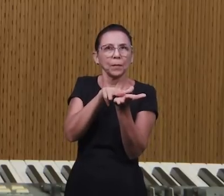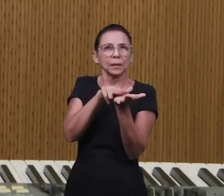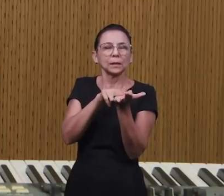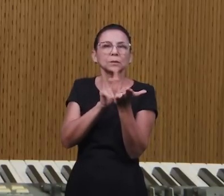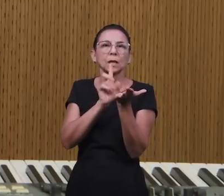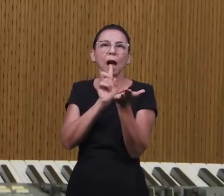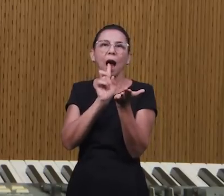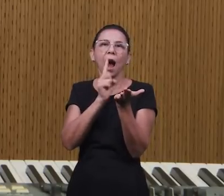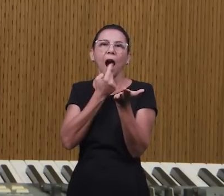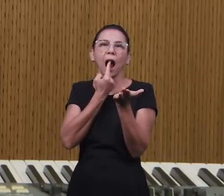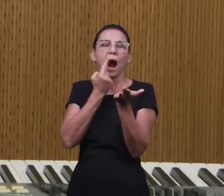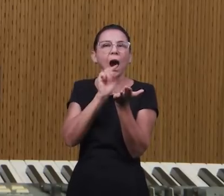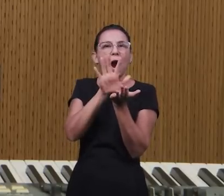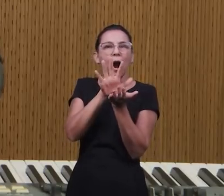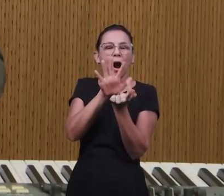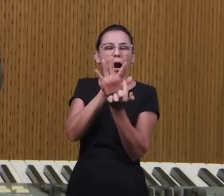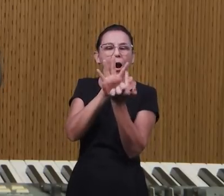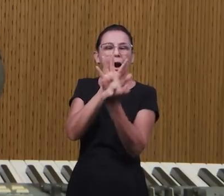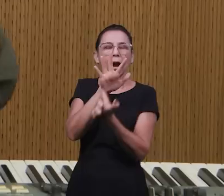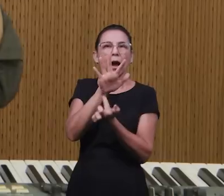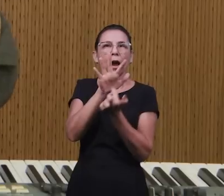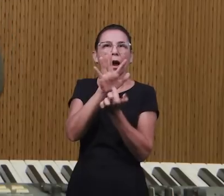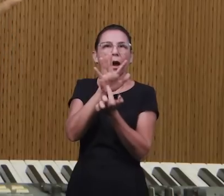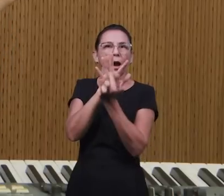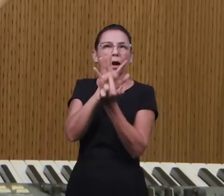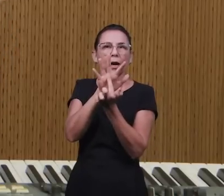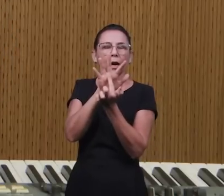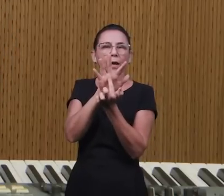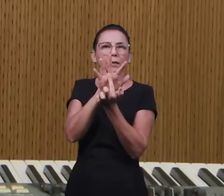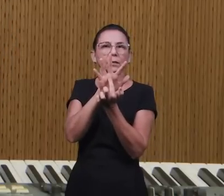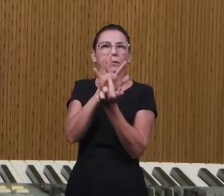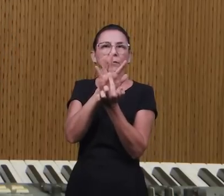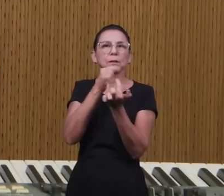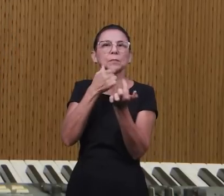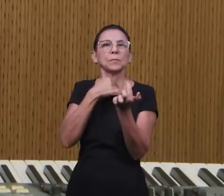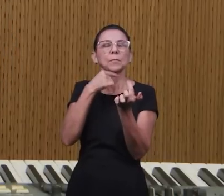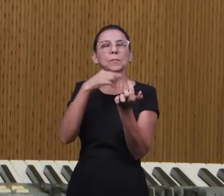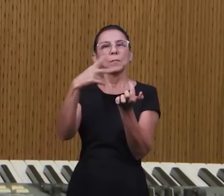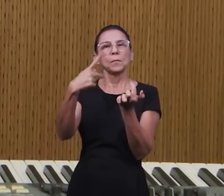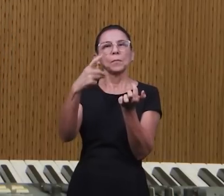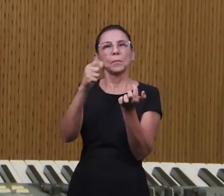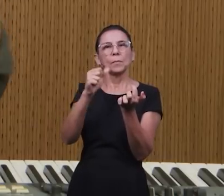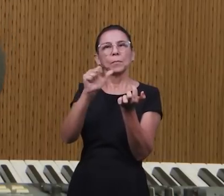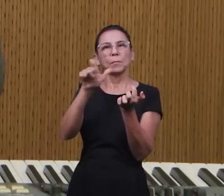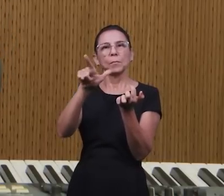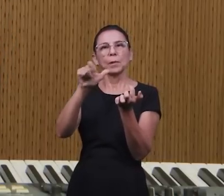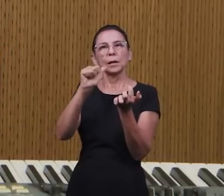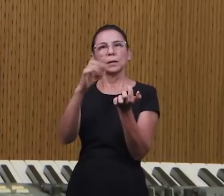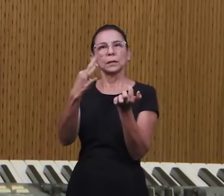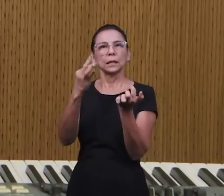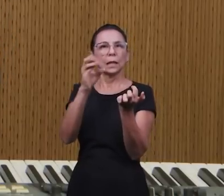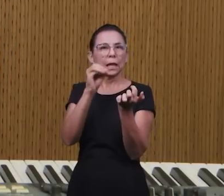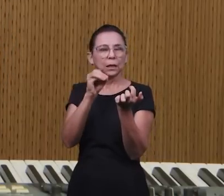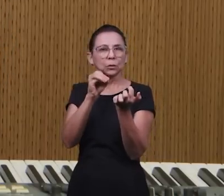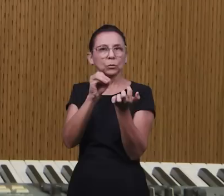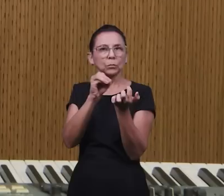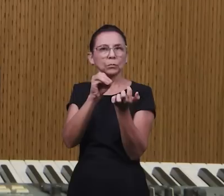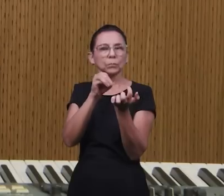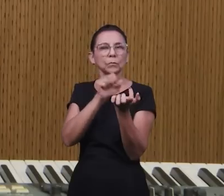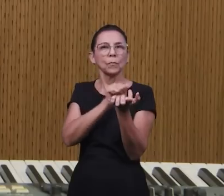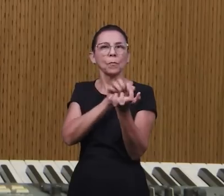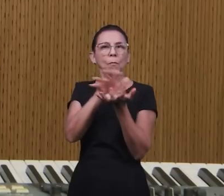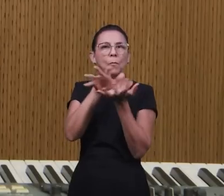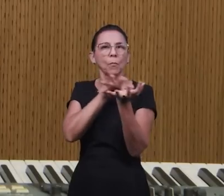da boca, o meu palato mole também está erguido. Agora eu vou mudar, eu vou movimentar os meus